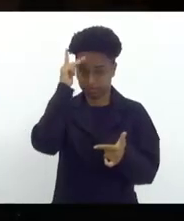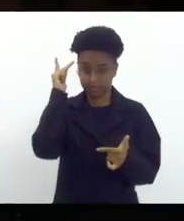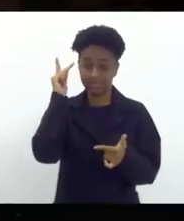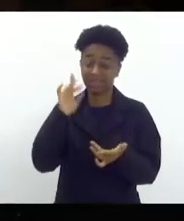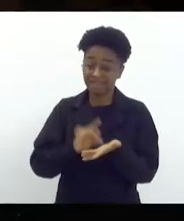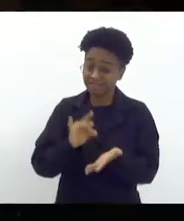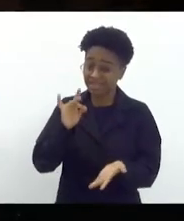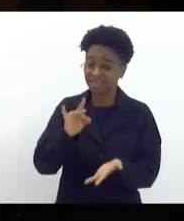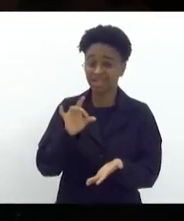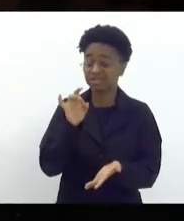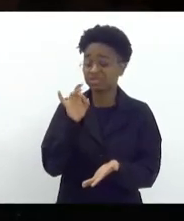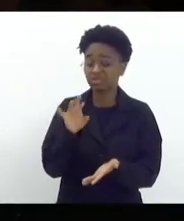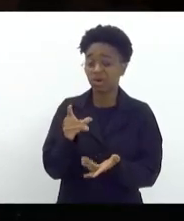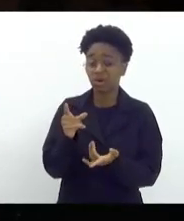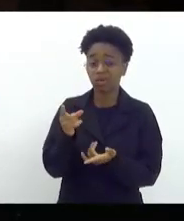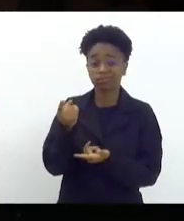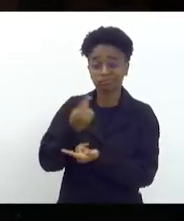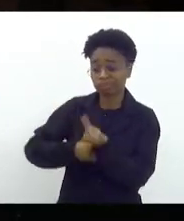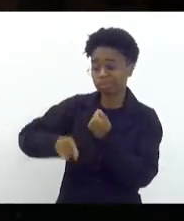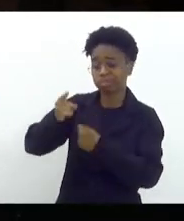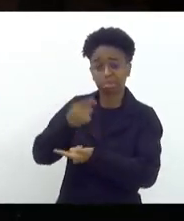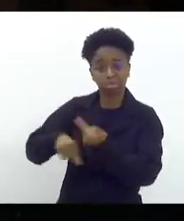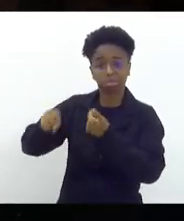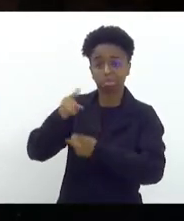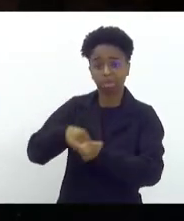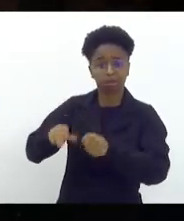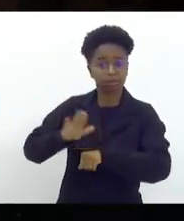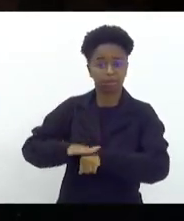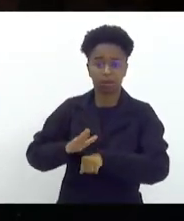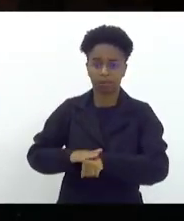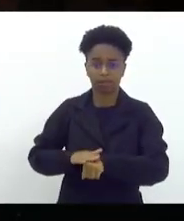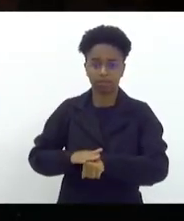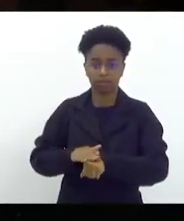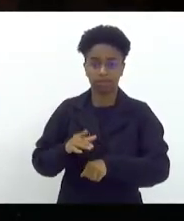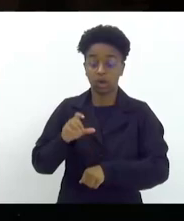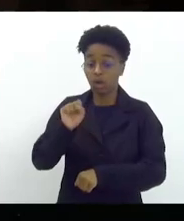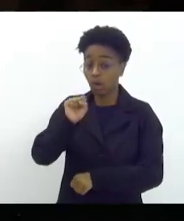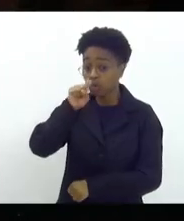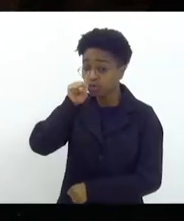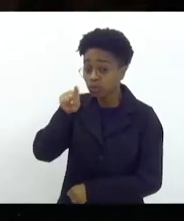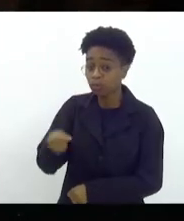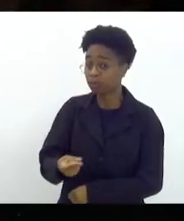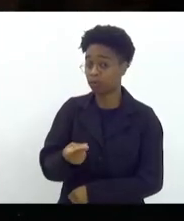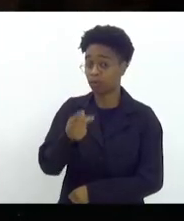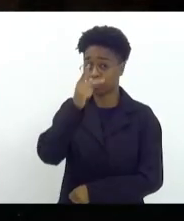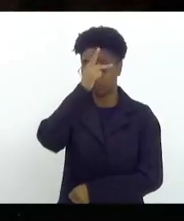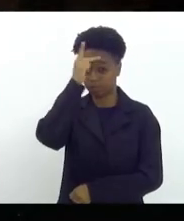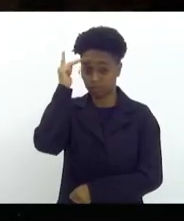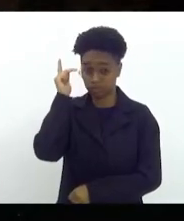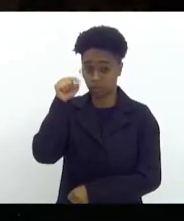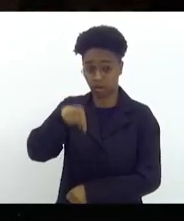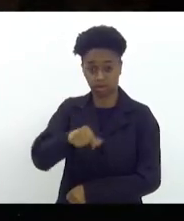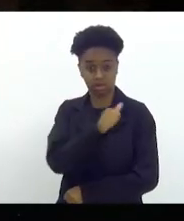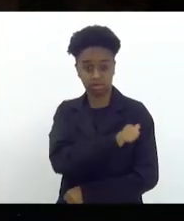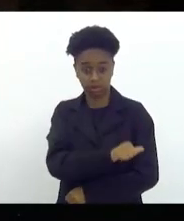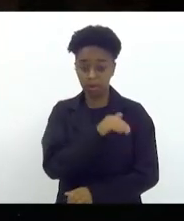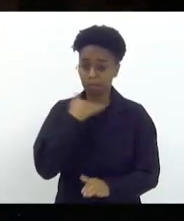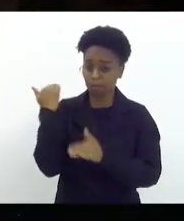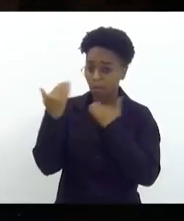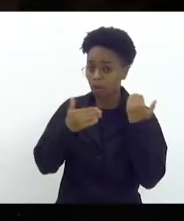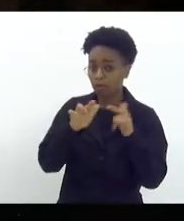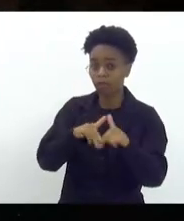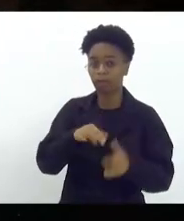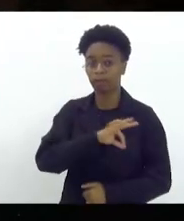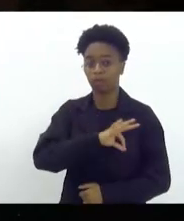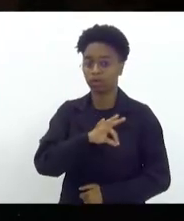ela só se retroalimenta 8.000 cidadães e cidadãos do nosso Estado mortos pela